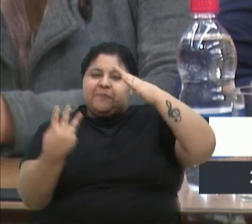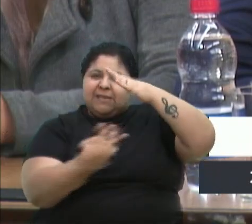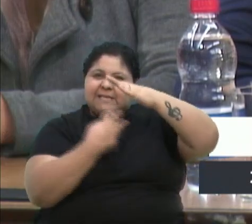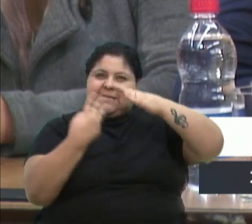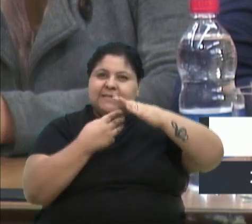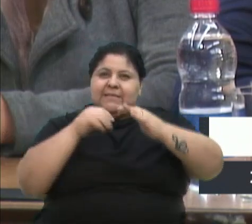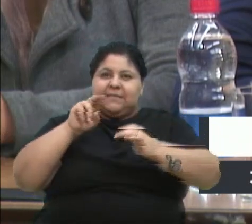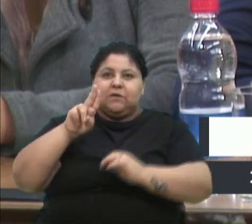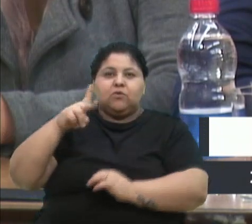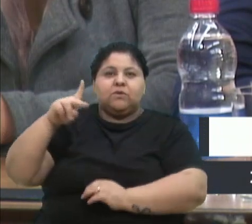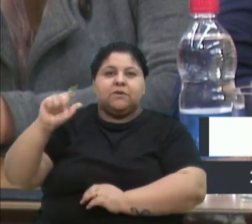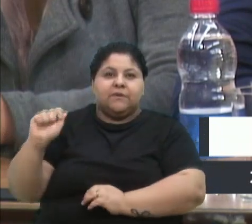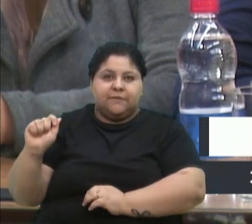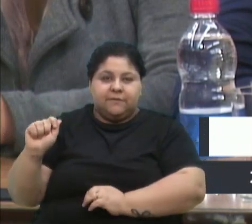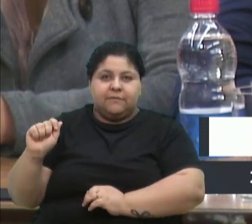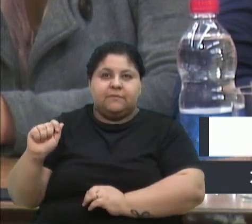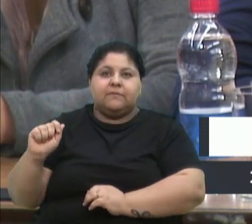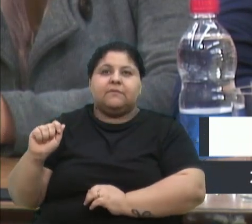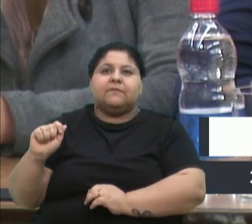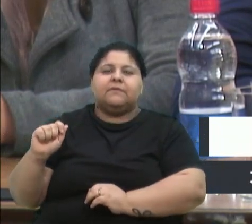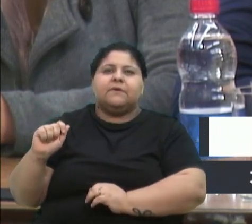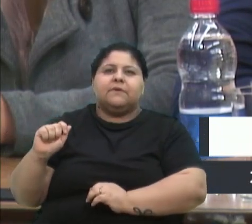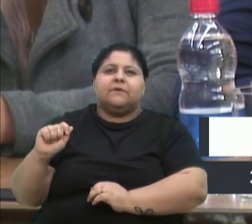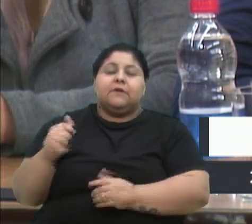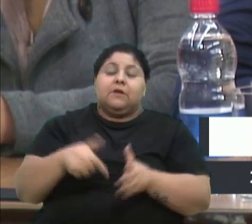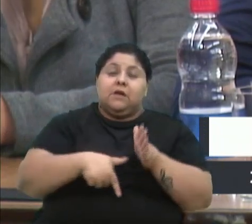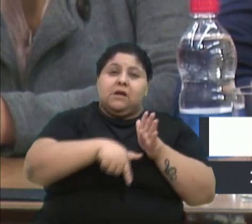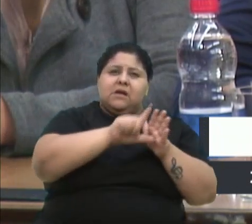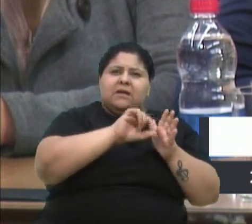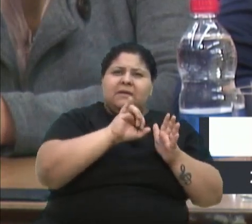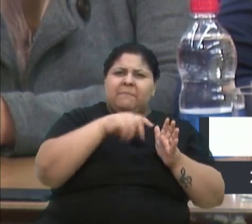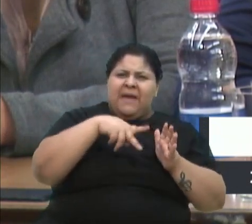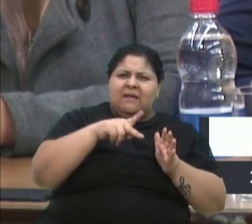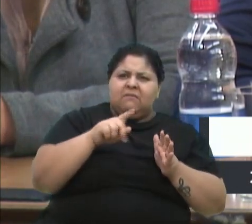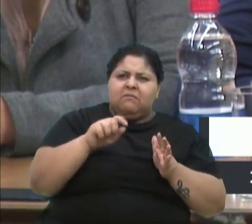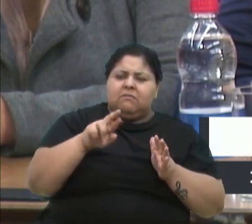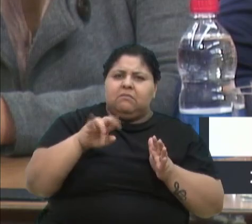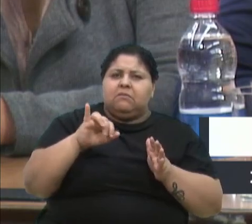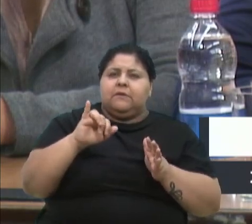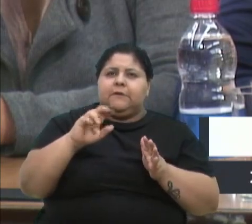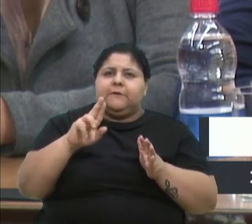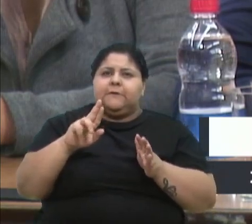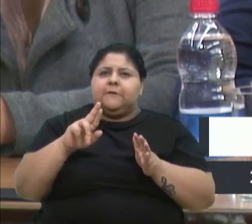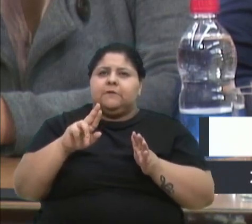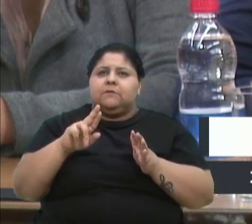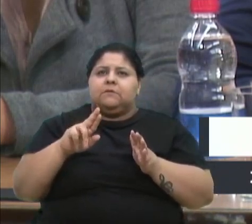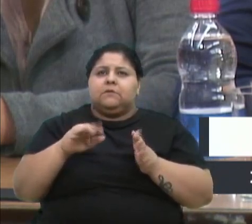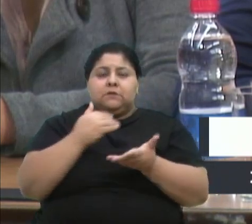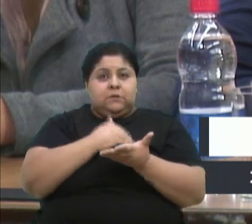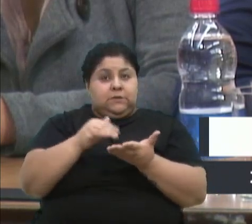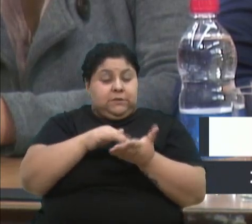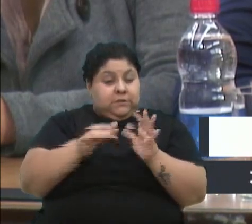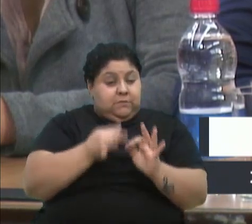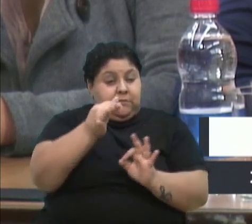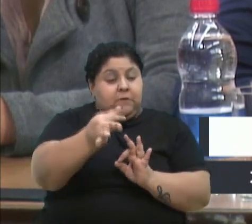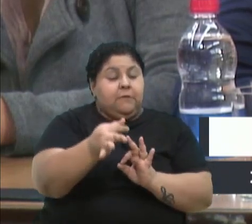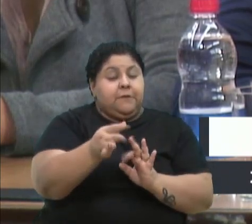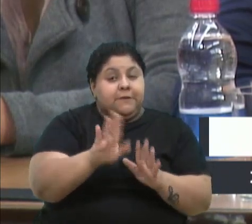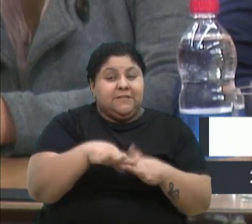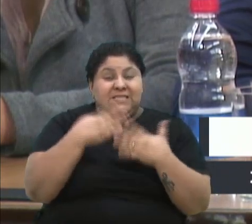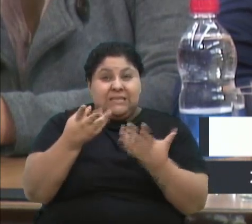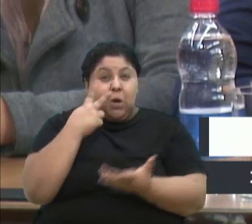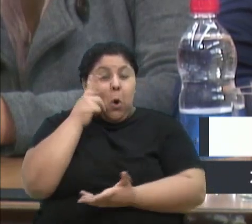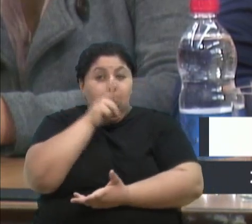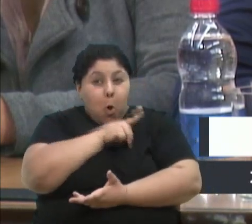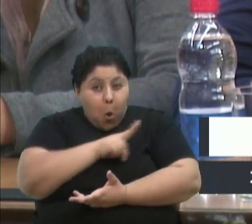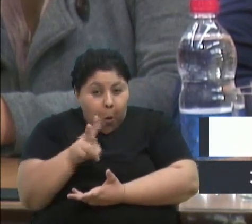feita. Aí o Périco foi ser secretário de Cultura e o senhor veio aqui para só para concluir. Então, olha a